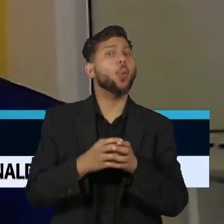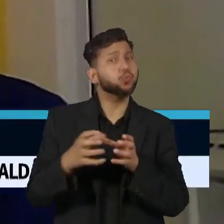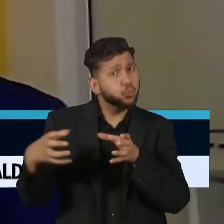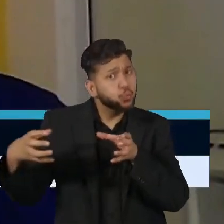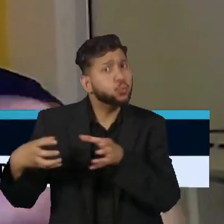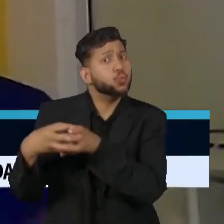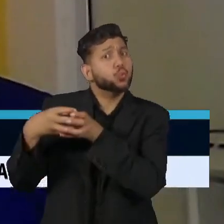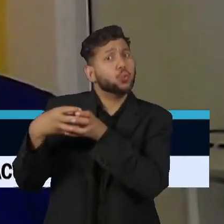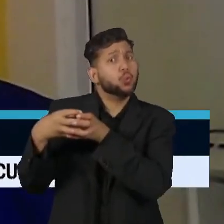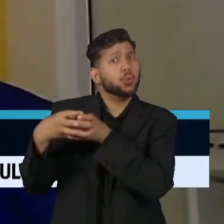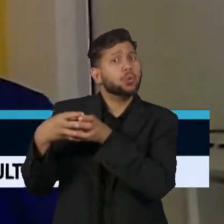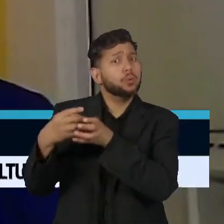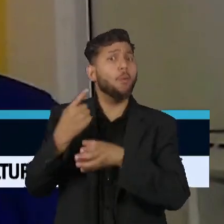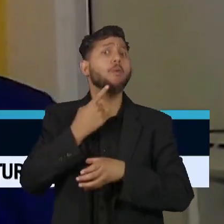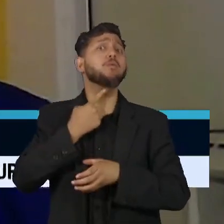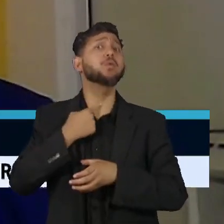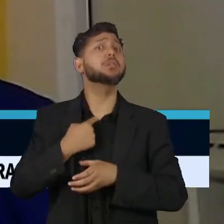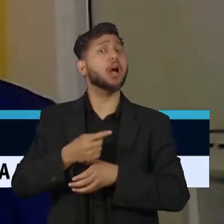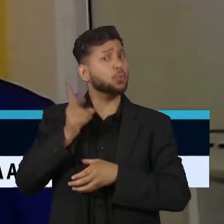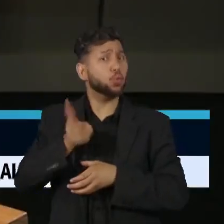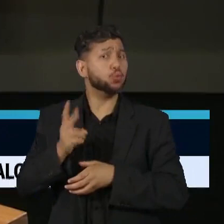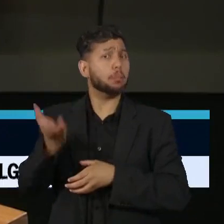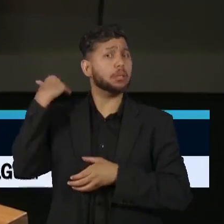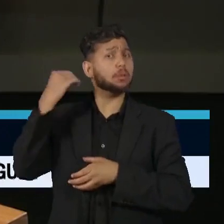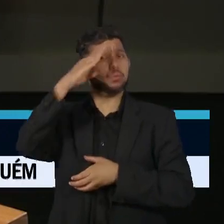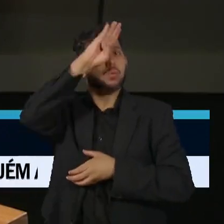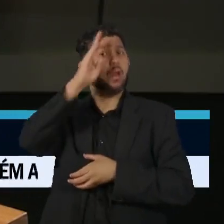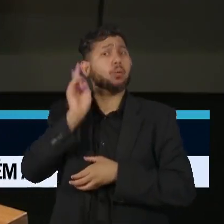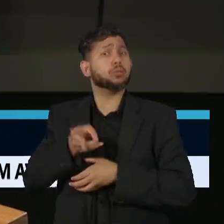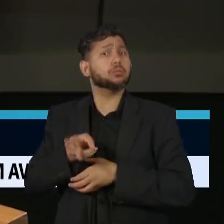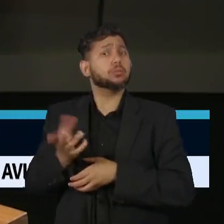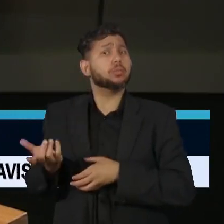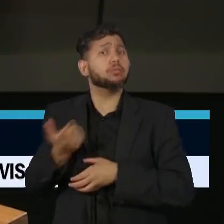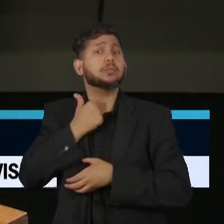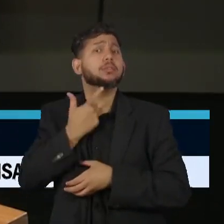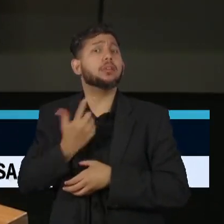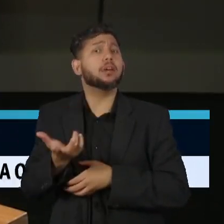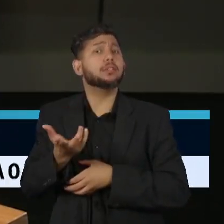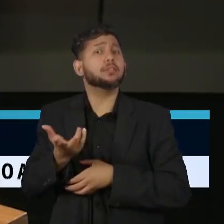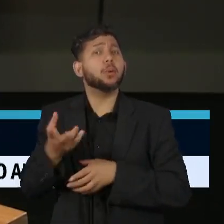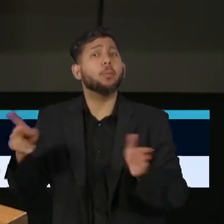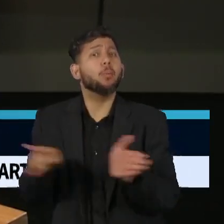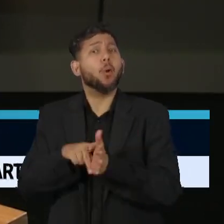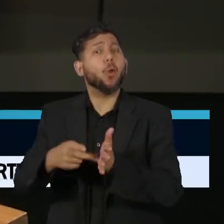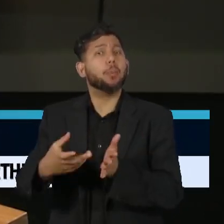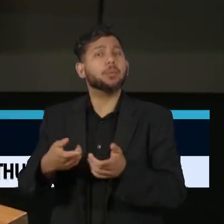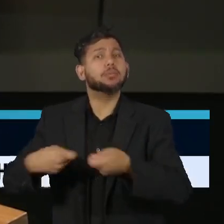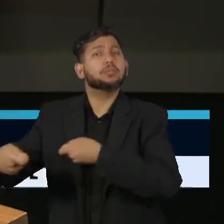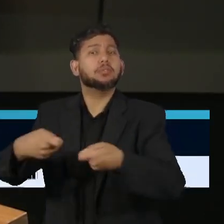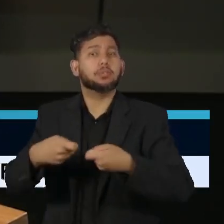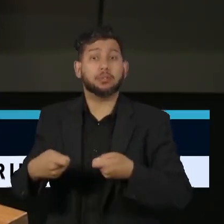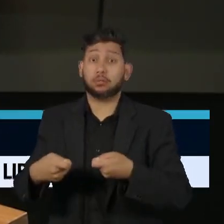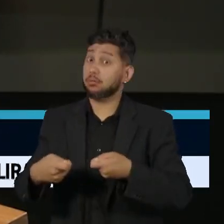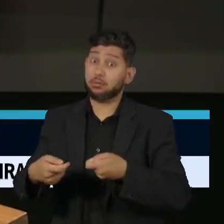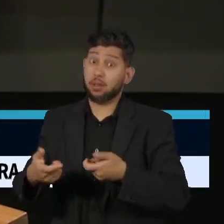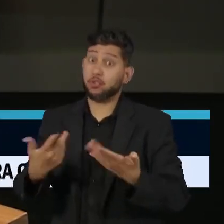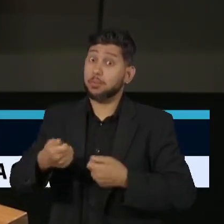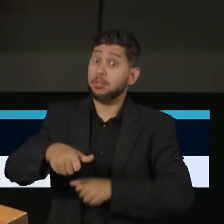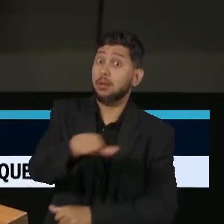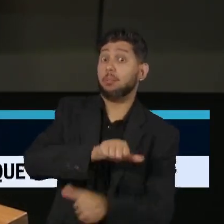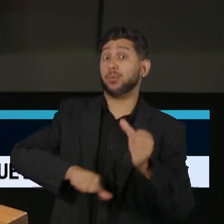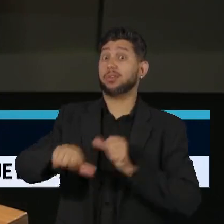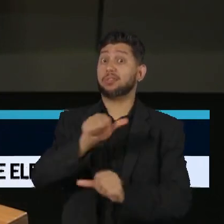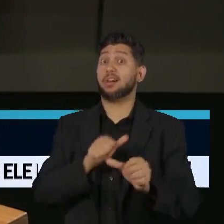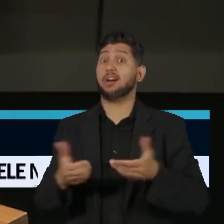parlamento que gostaria de manter o status quo anterior. Eu acho muito difícil que a gente retome o padrão de interação